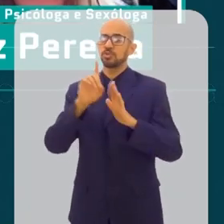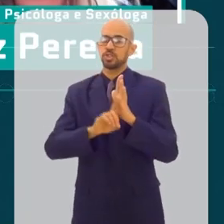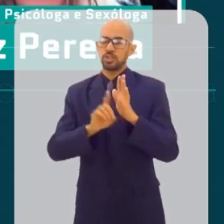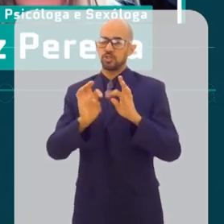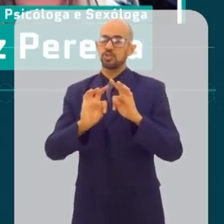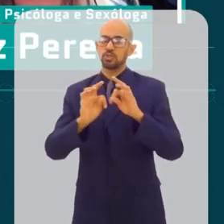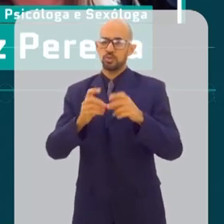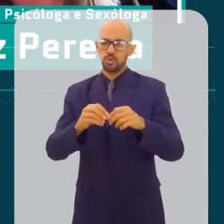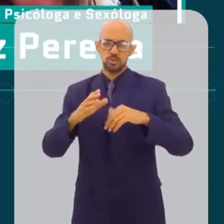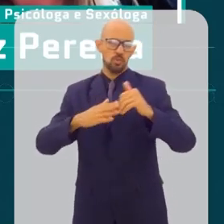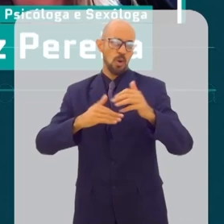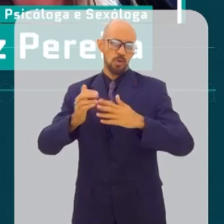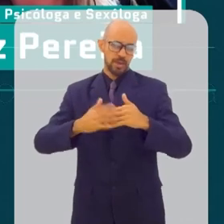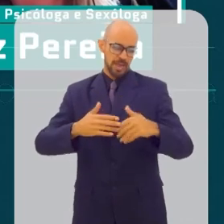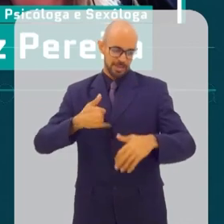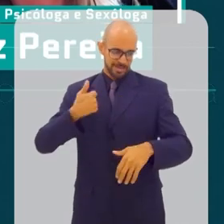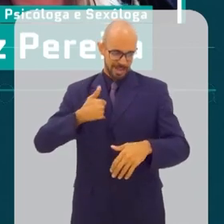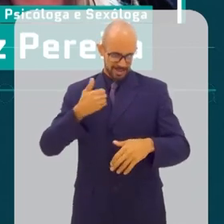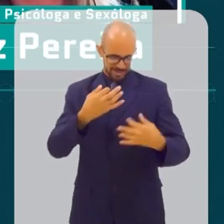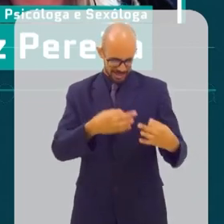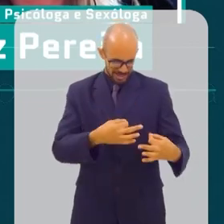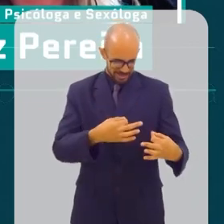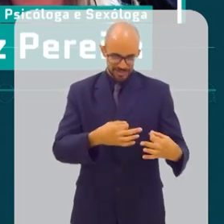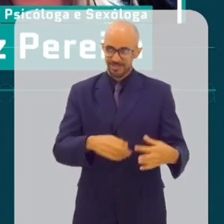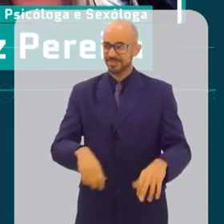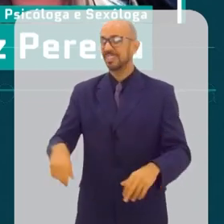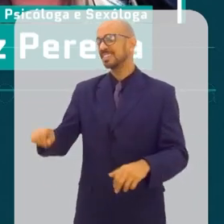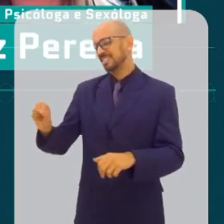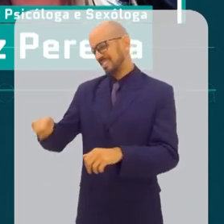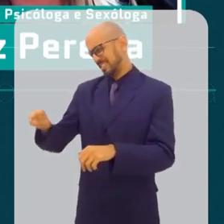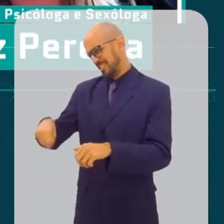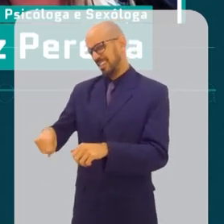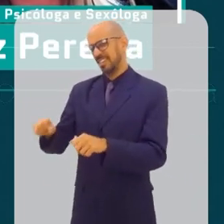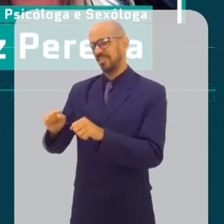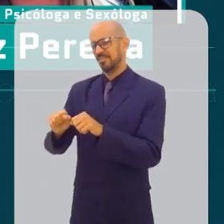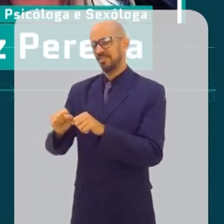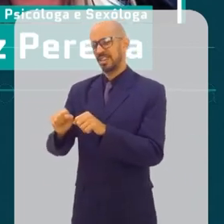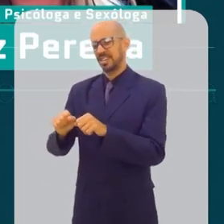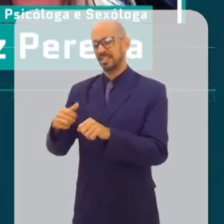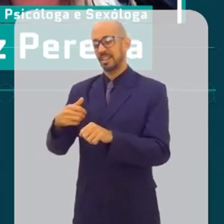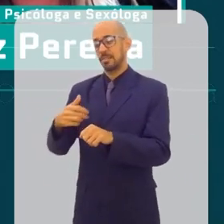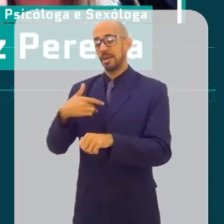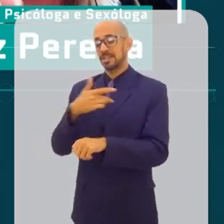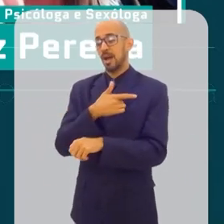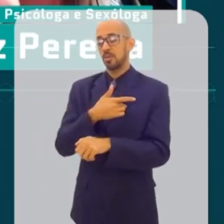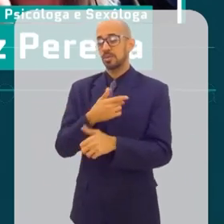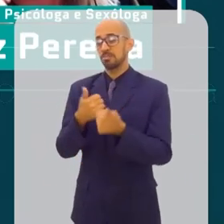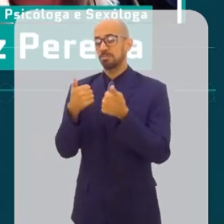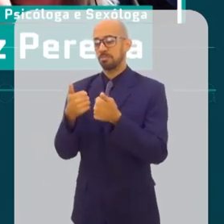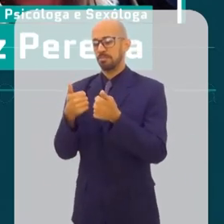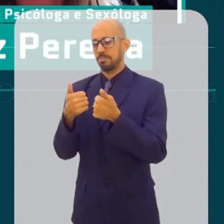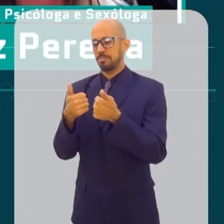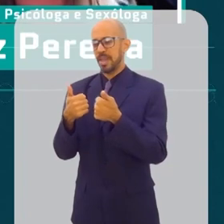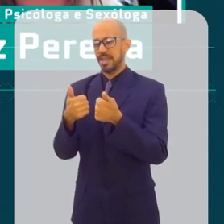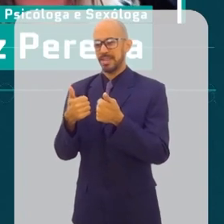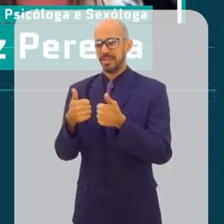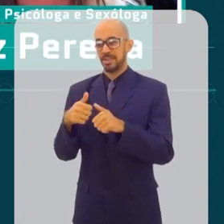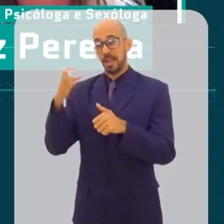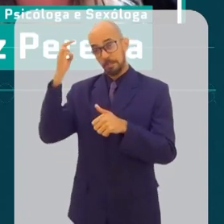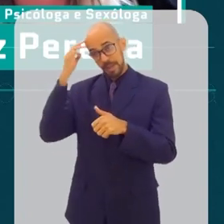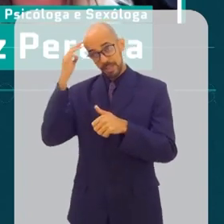sexualidade, porque é um direito de todos em qualquer idade, né? Isso, e Muitíssimo obrigado. faz bem para a Muitíssimo. saúde mental e